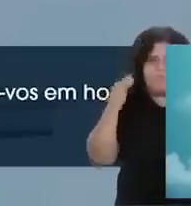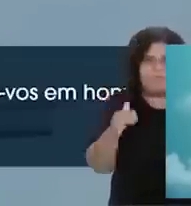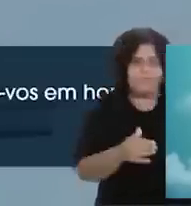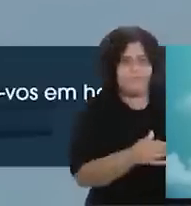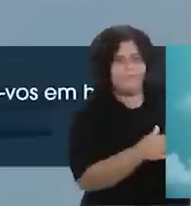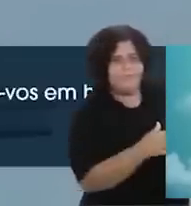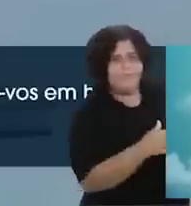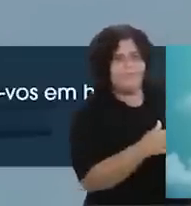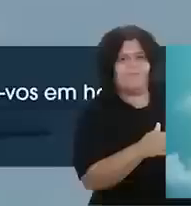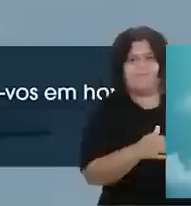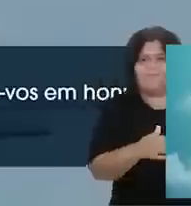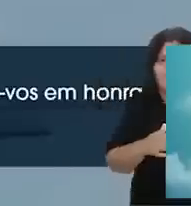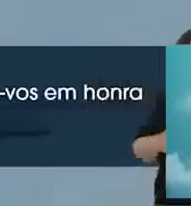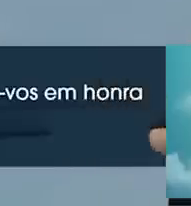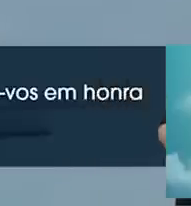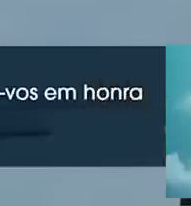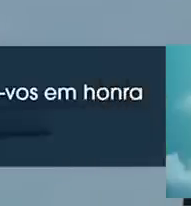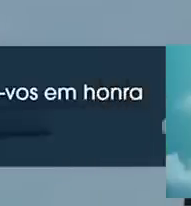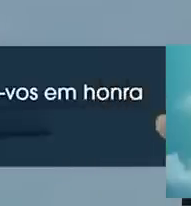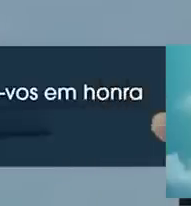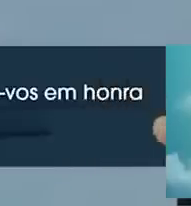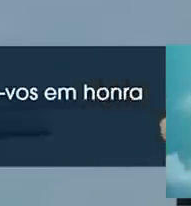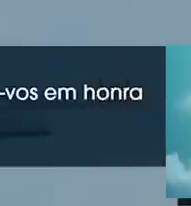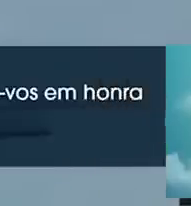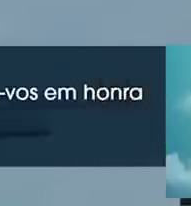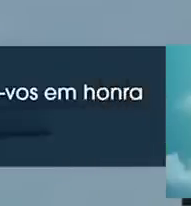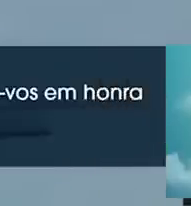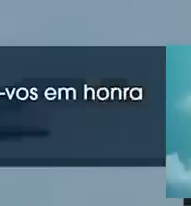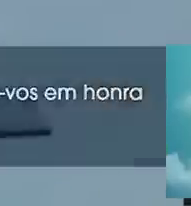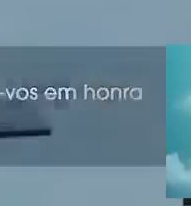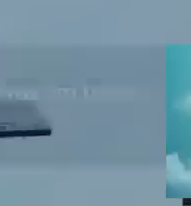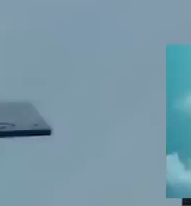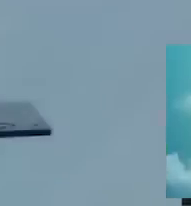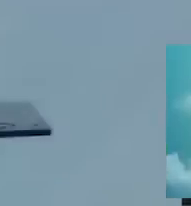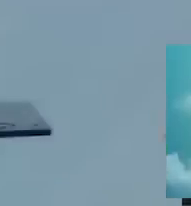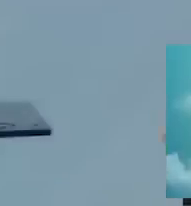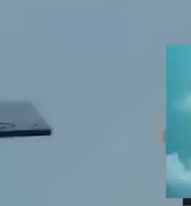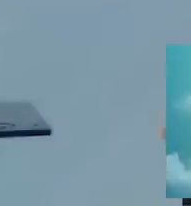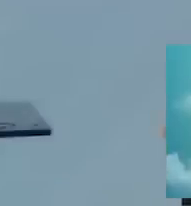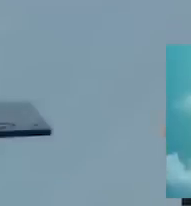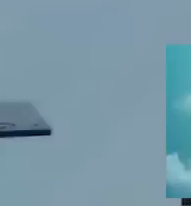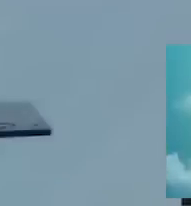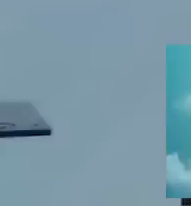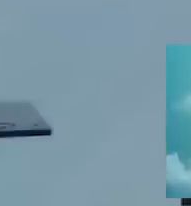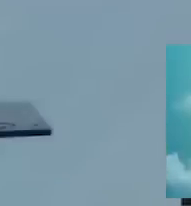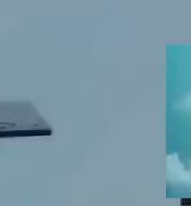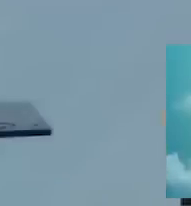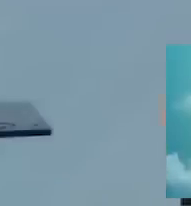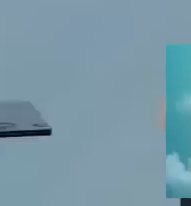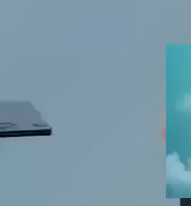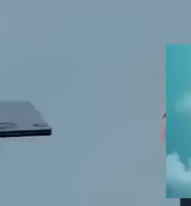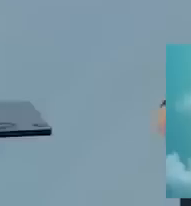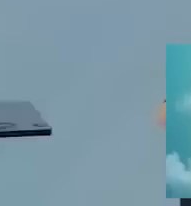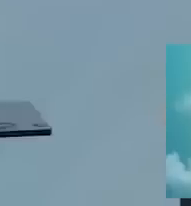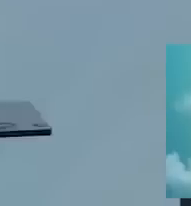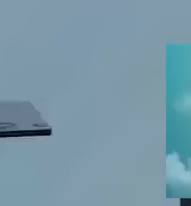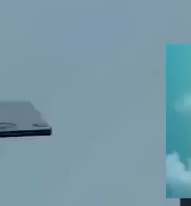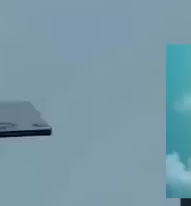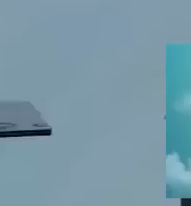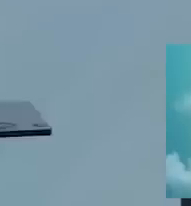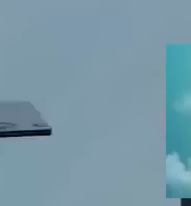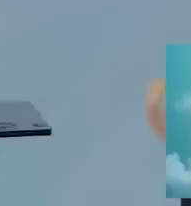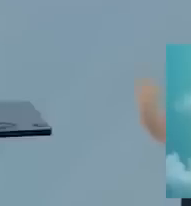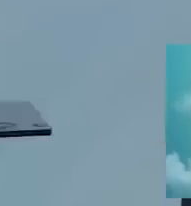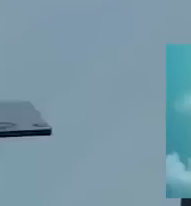olhar também, versículo, capítulo 13, verso 8, que diz o amor com que vos ameis uns aos